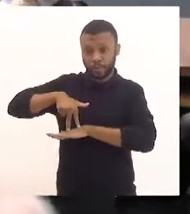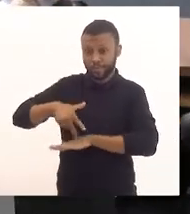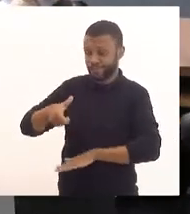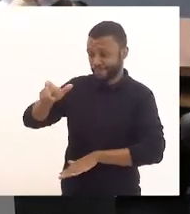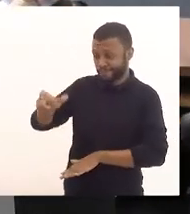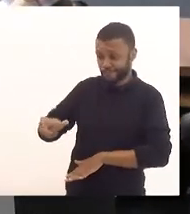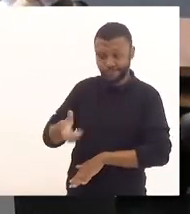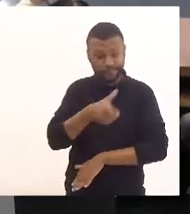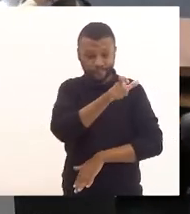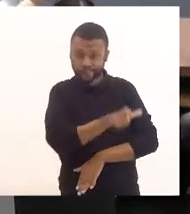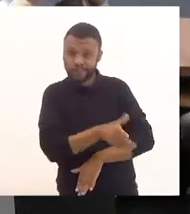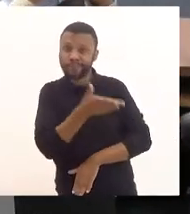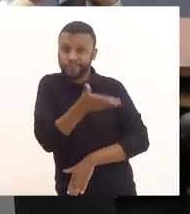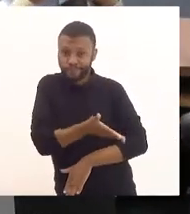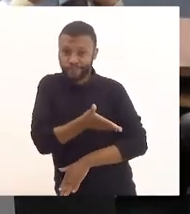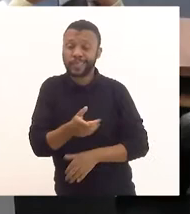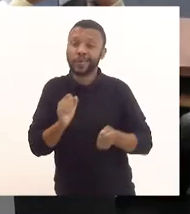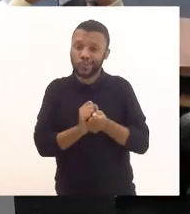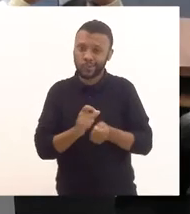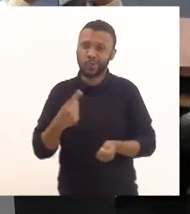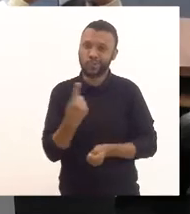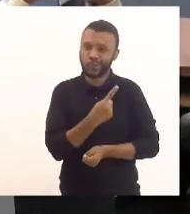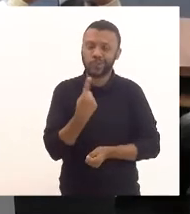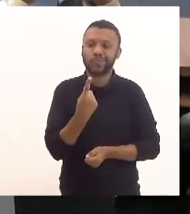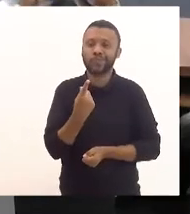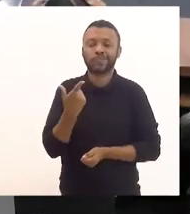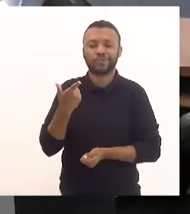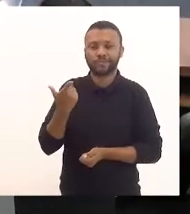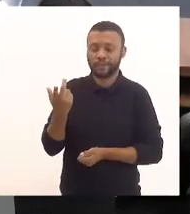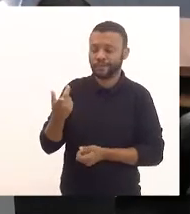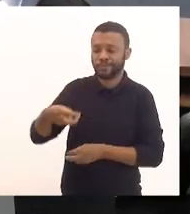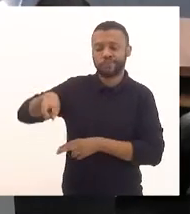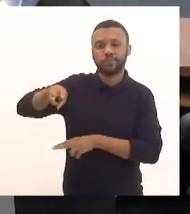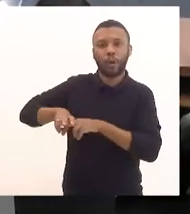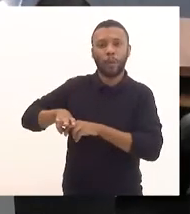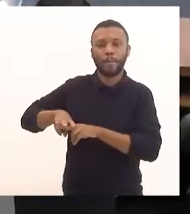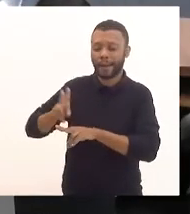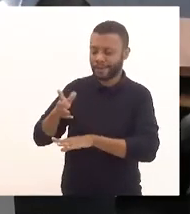irão tá conosco mais na Tribuna